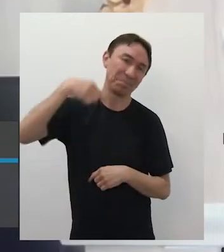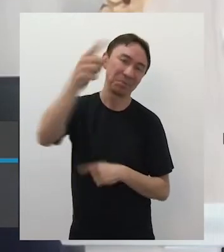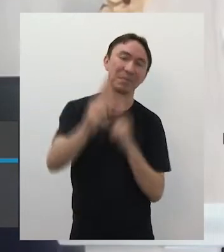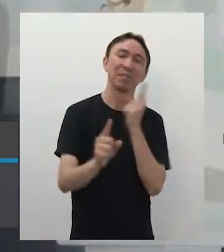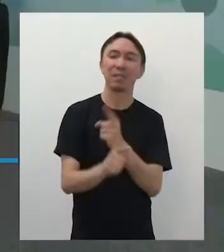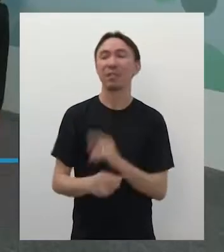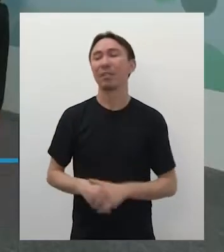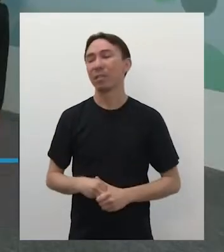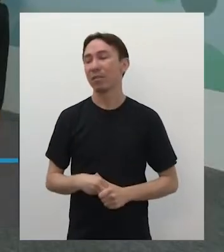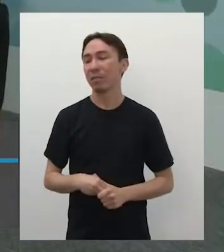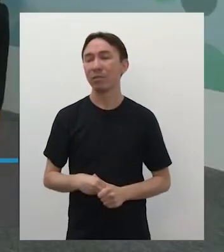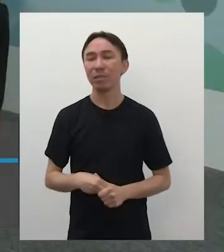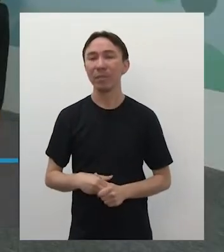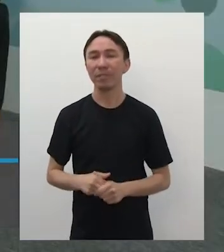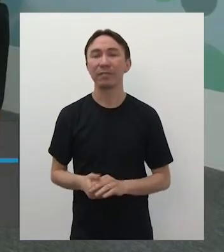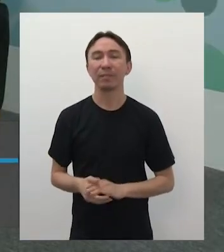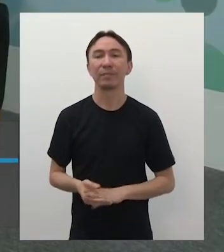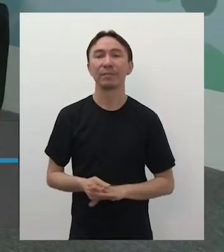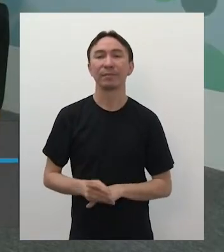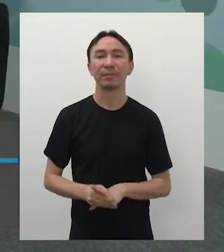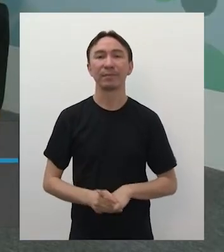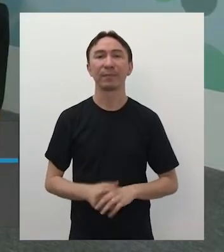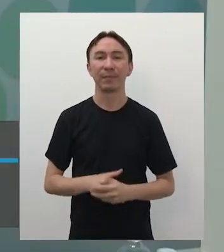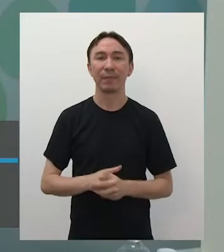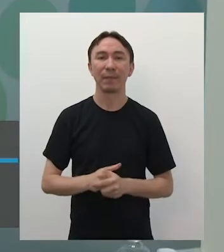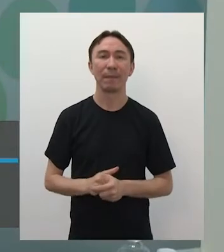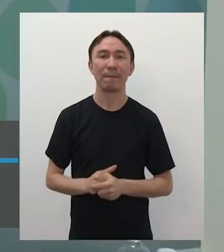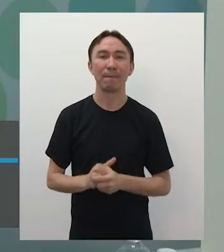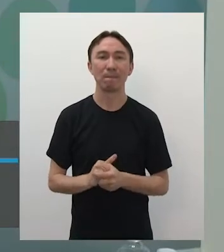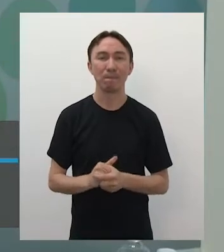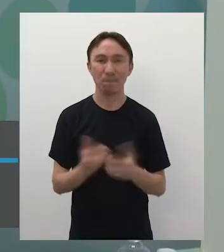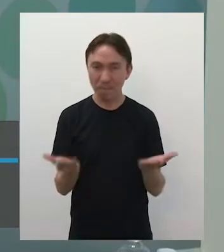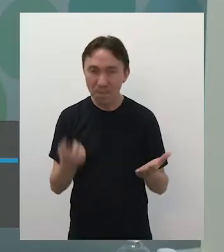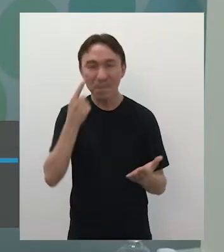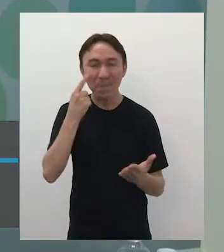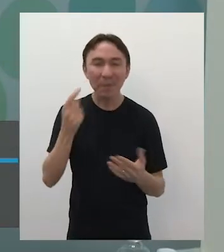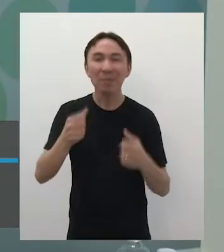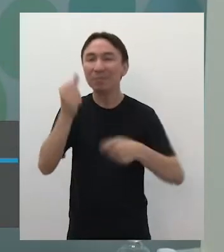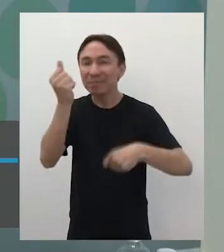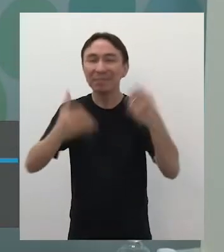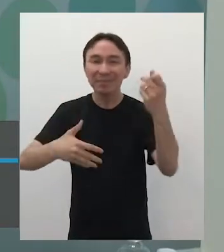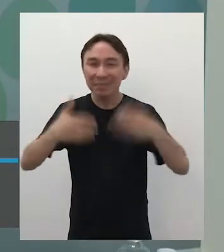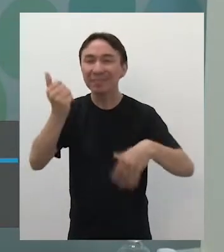compartilhar aquilo que eu aprendi durante todo esse tempo, tá? Eu agradeço